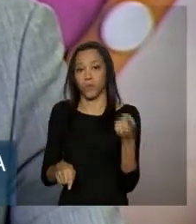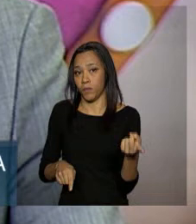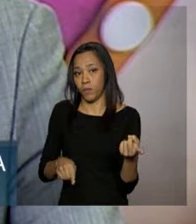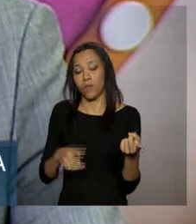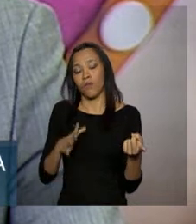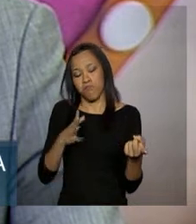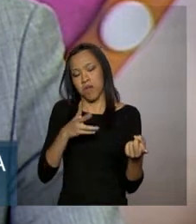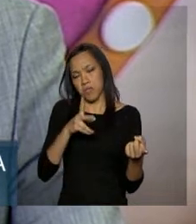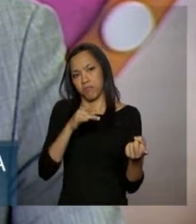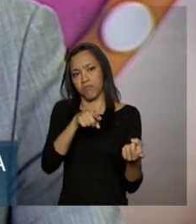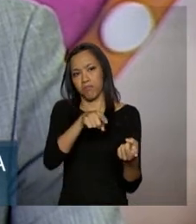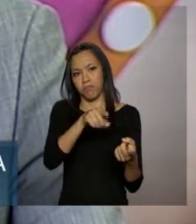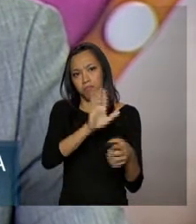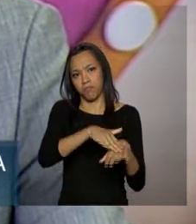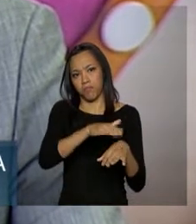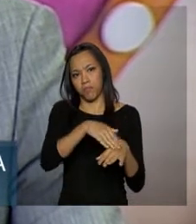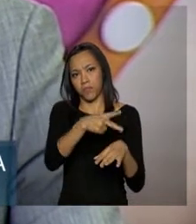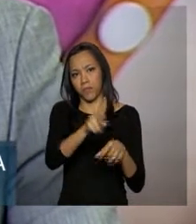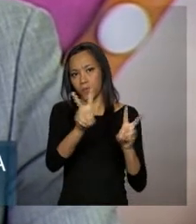ao...